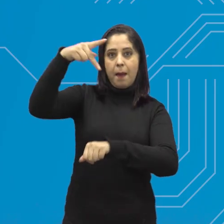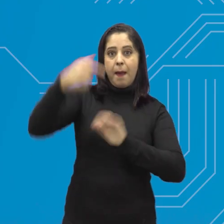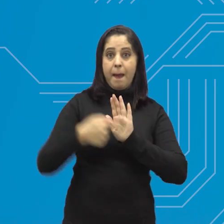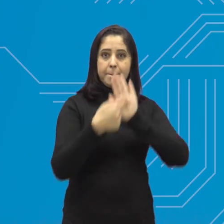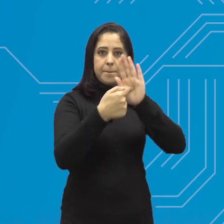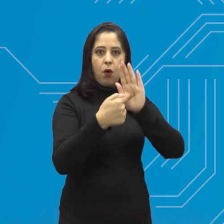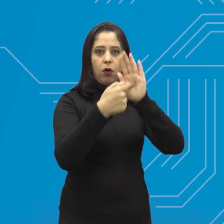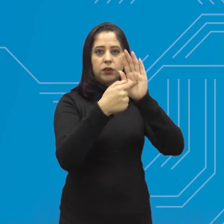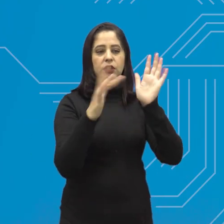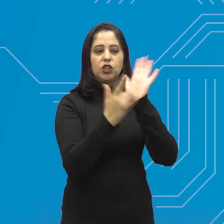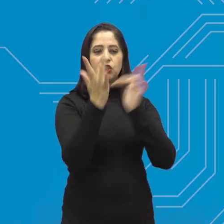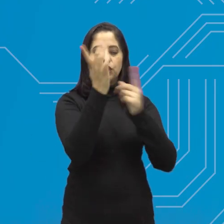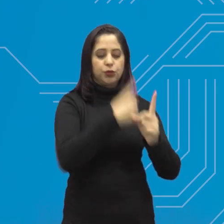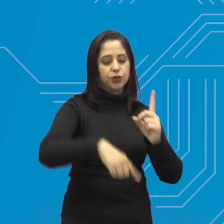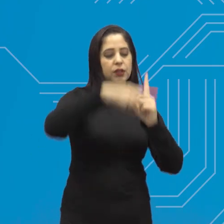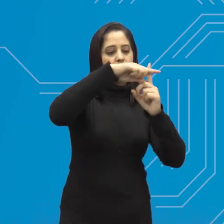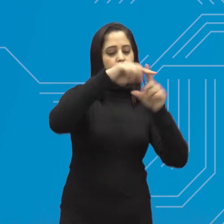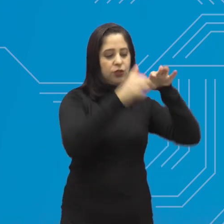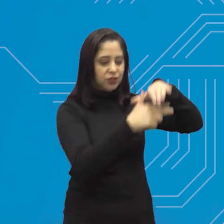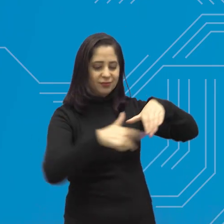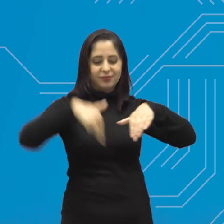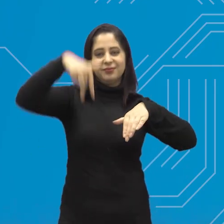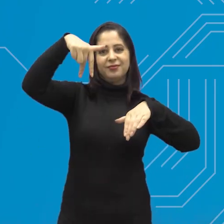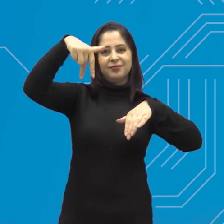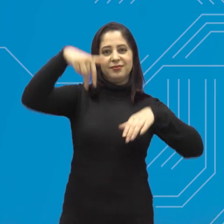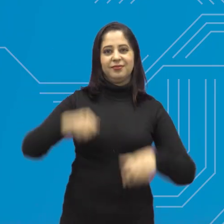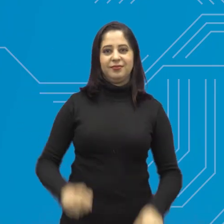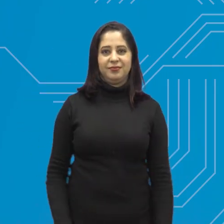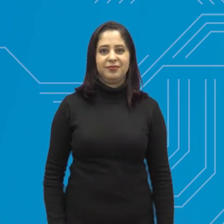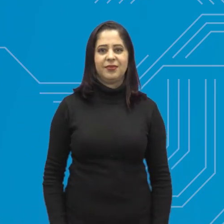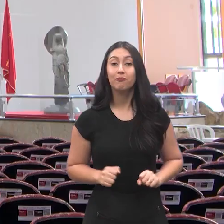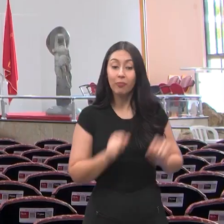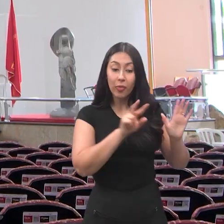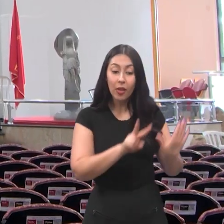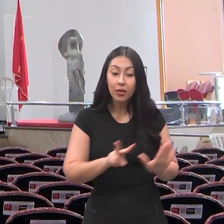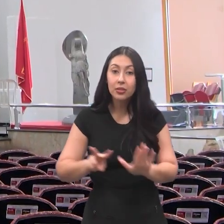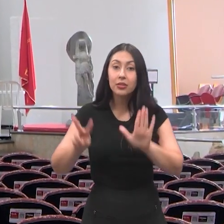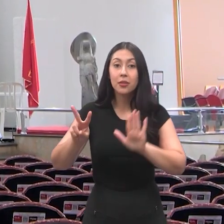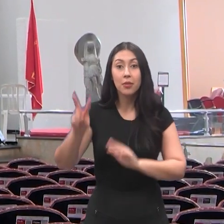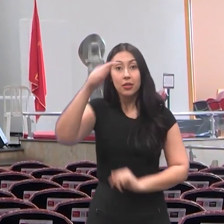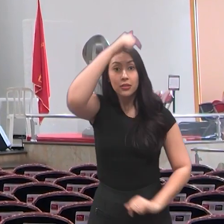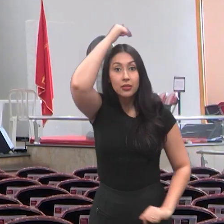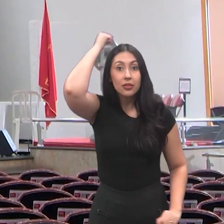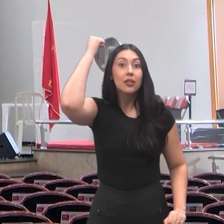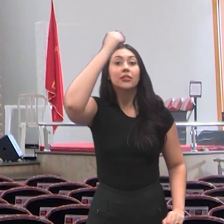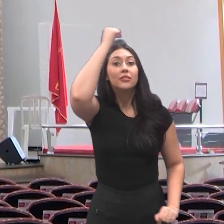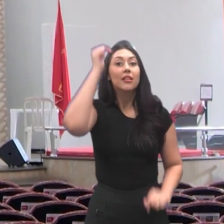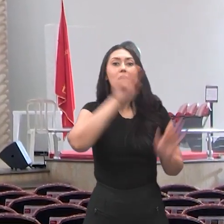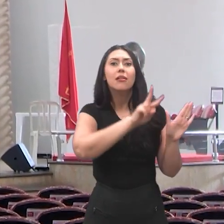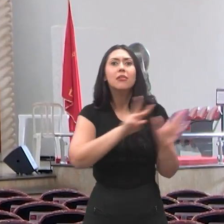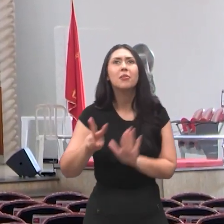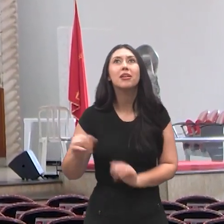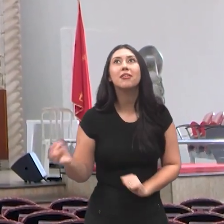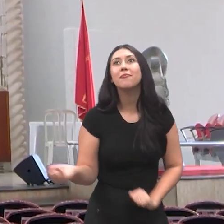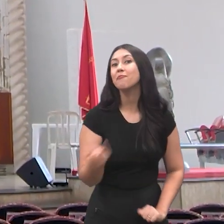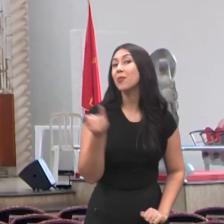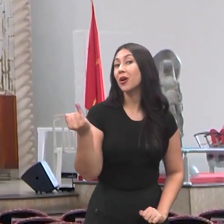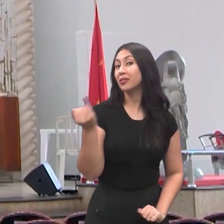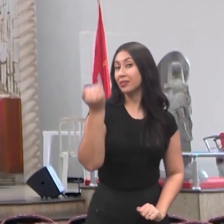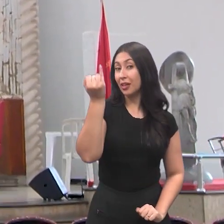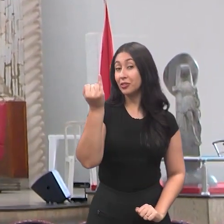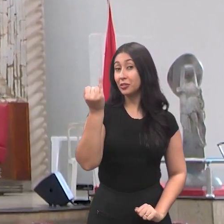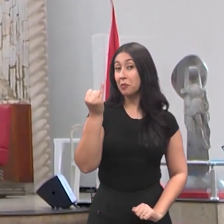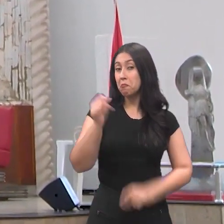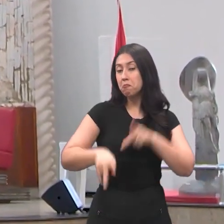muitas celebrações relembram a morte e a ressurreição de Cristo. A Semana Santa é a semana mais importante